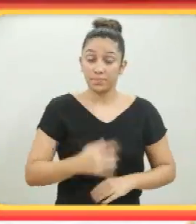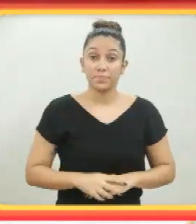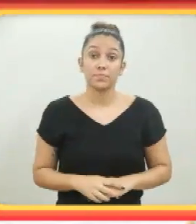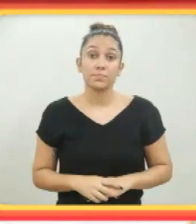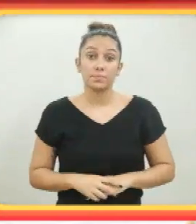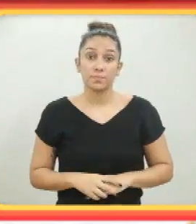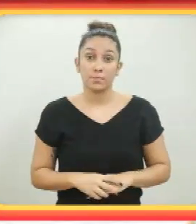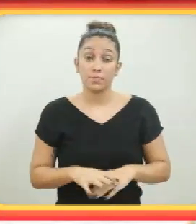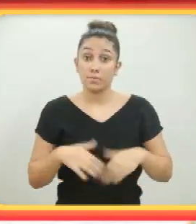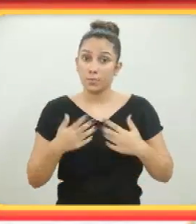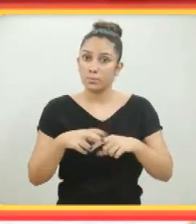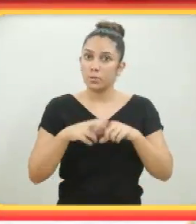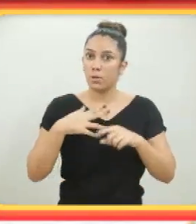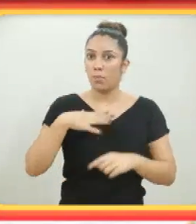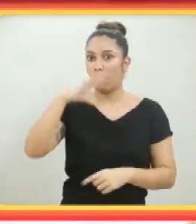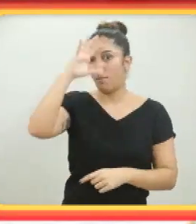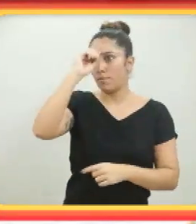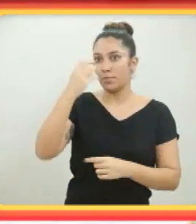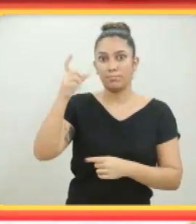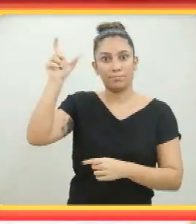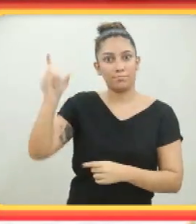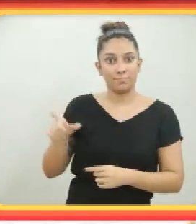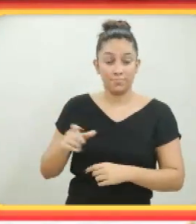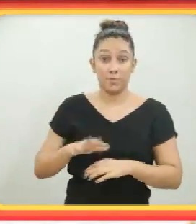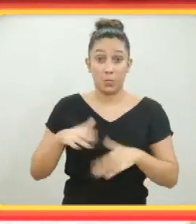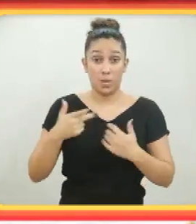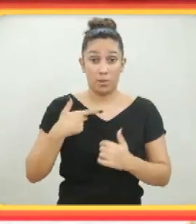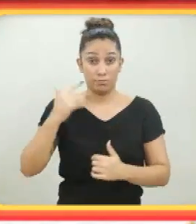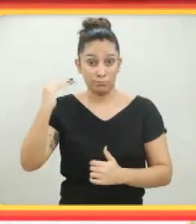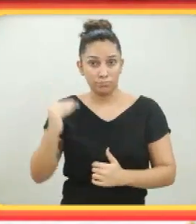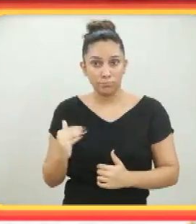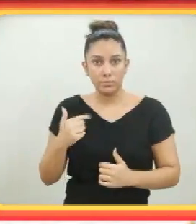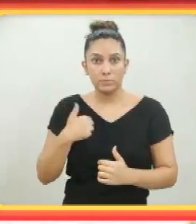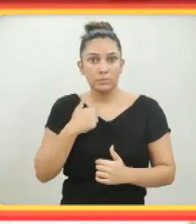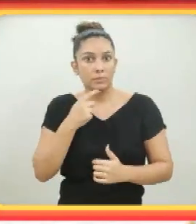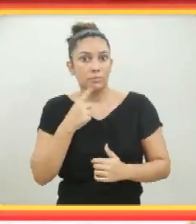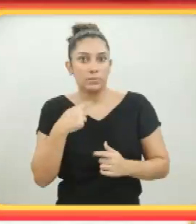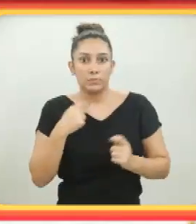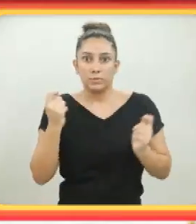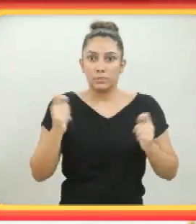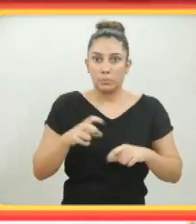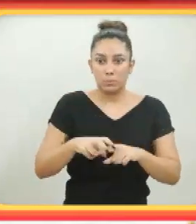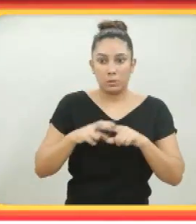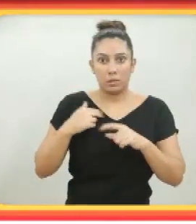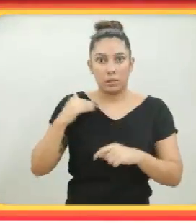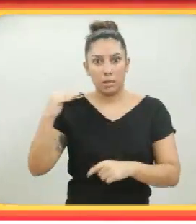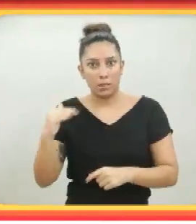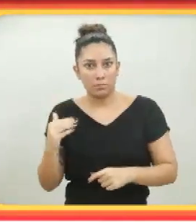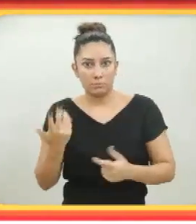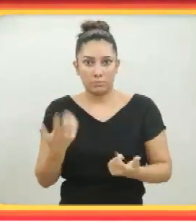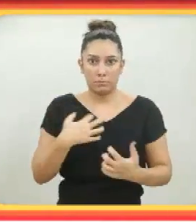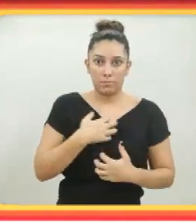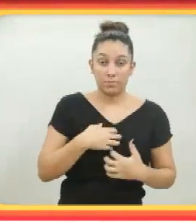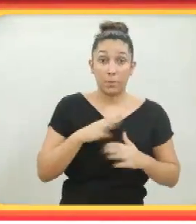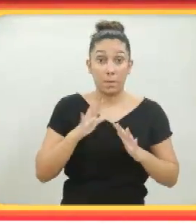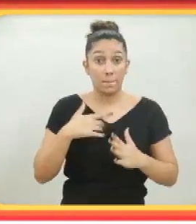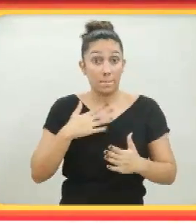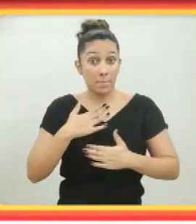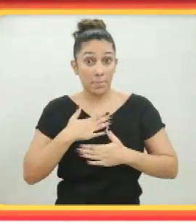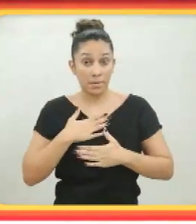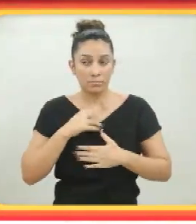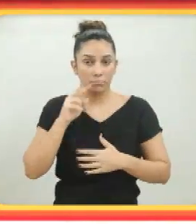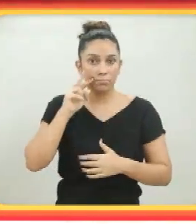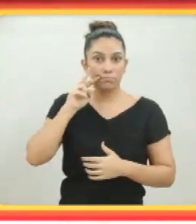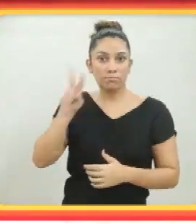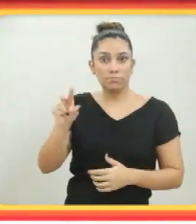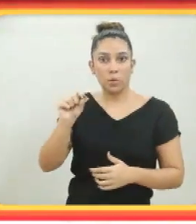chuveiro ou sozinha montar uma prateleira, enfim, sempre saber fazer essas coisas e aprender, muito